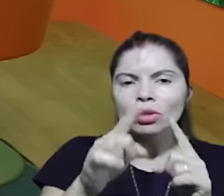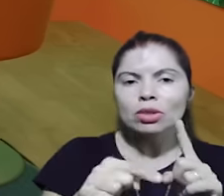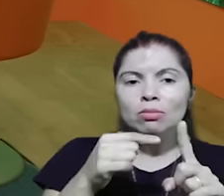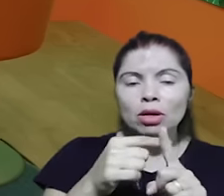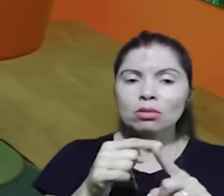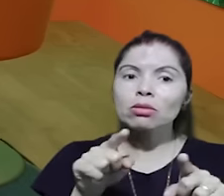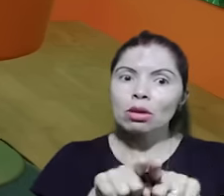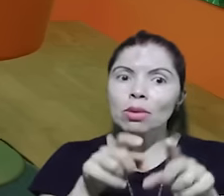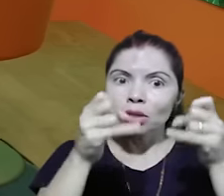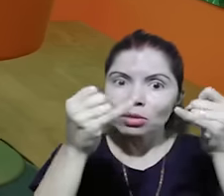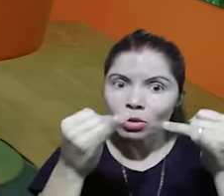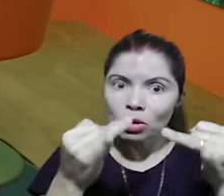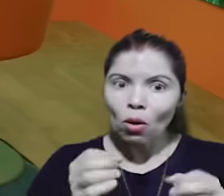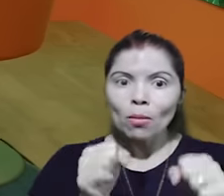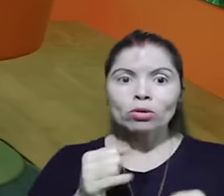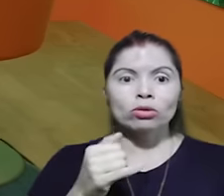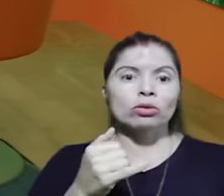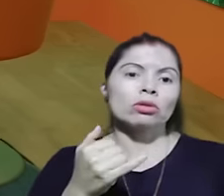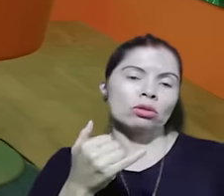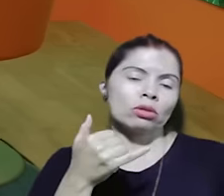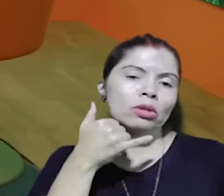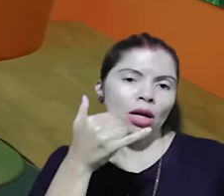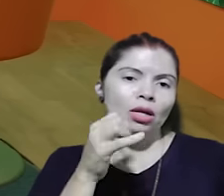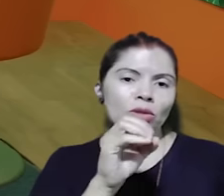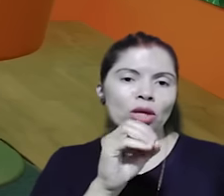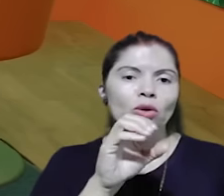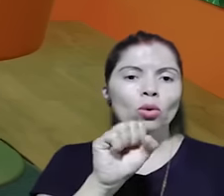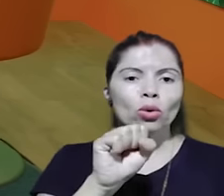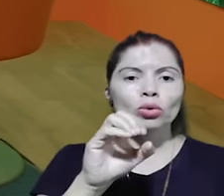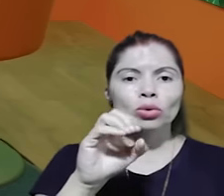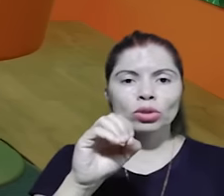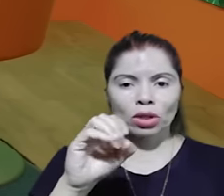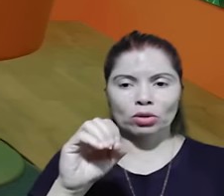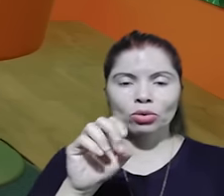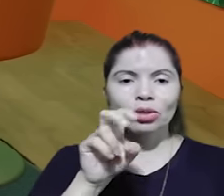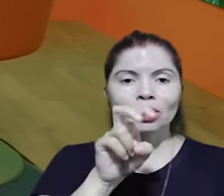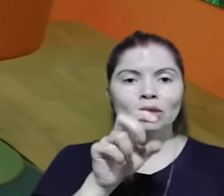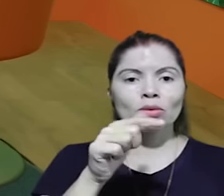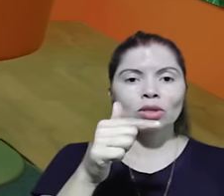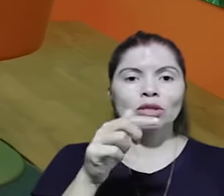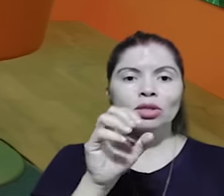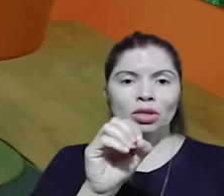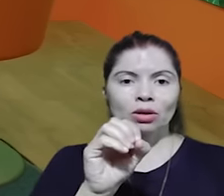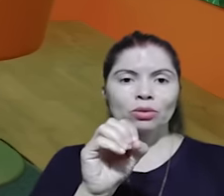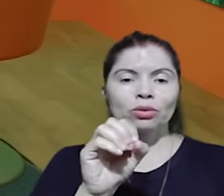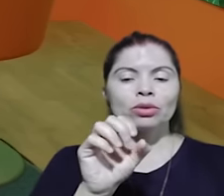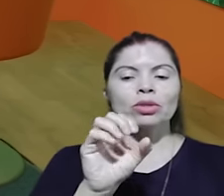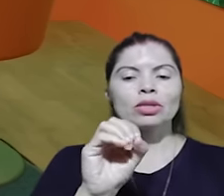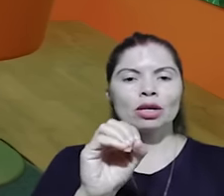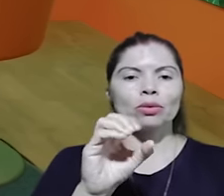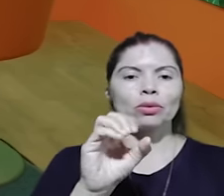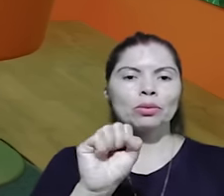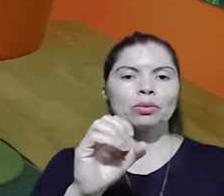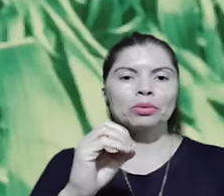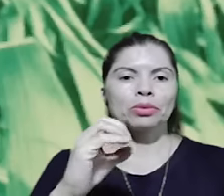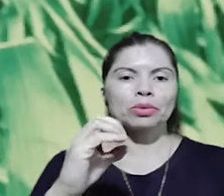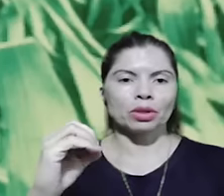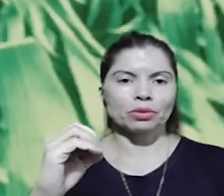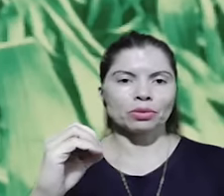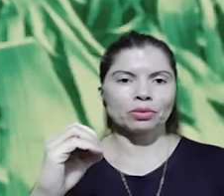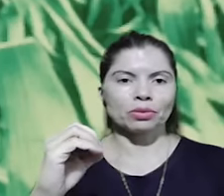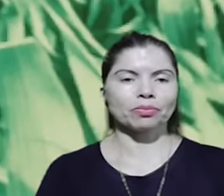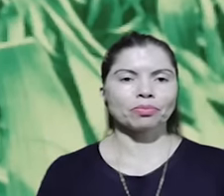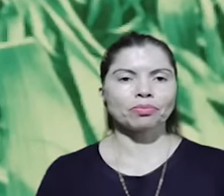o Emerson falou consultar né o nosso 0800 570 0800 Então vamos lá mais mais uma pergunta agora pro